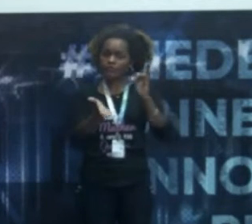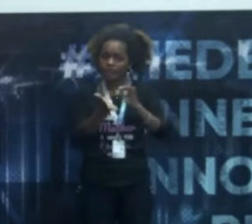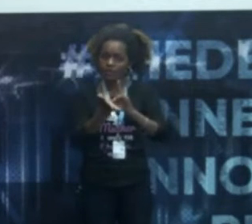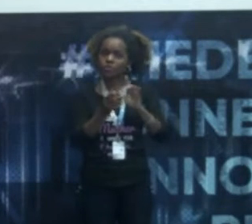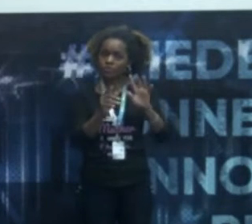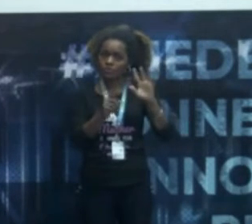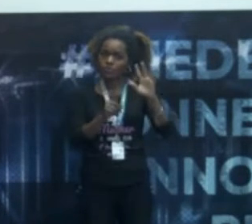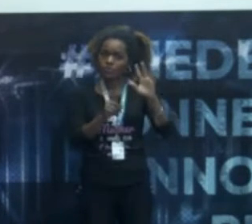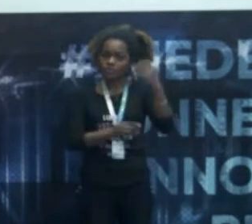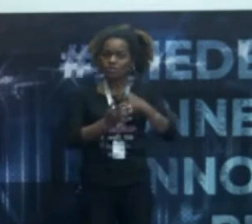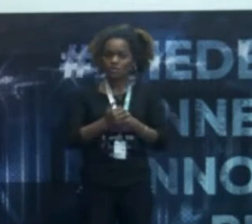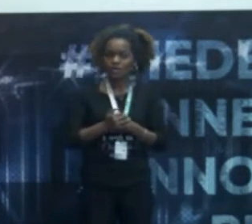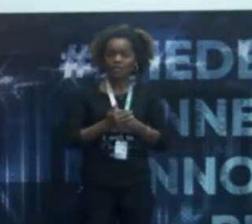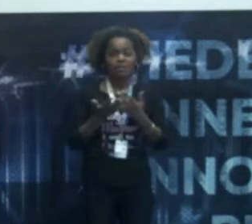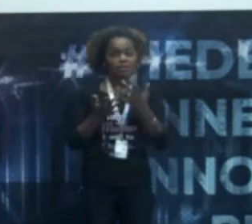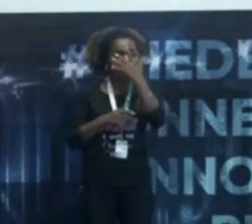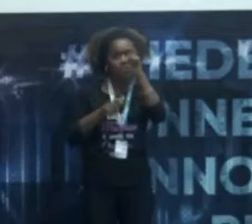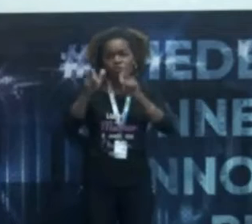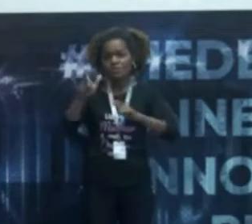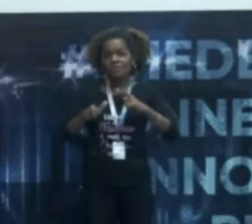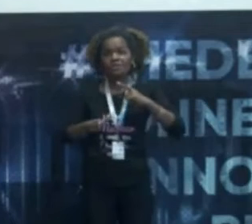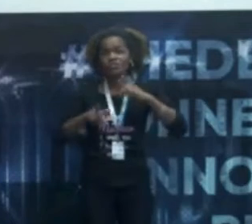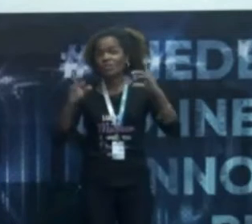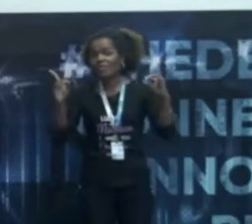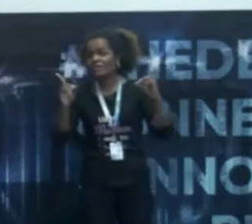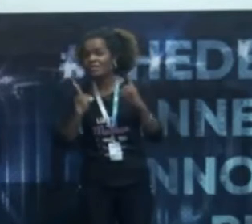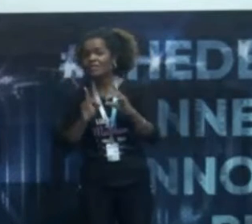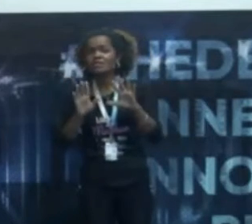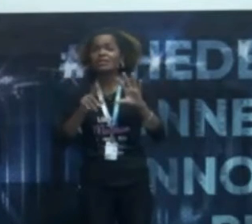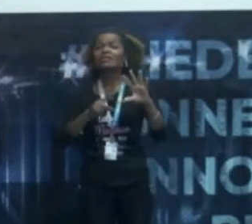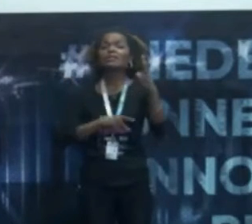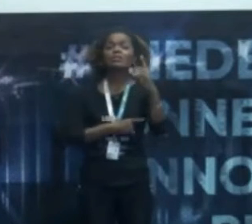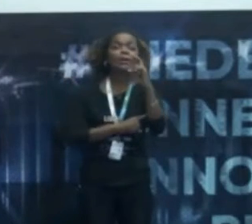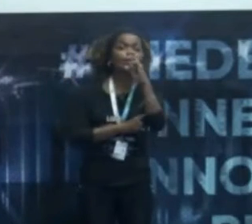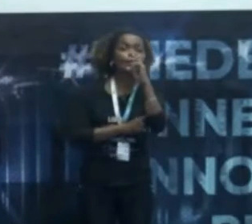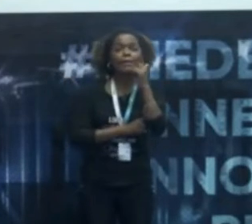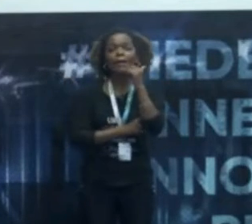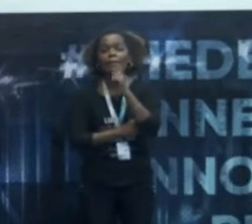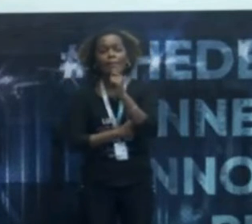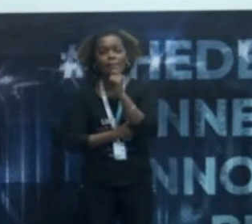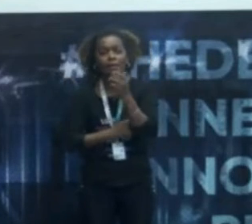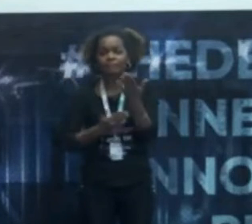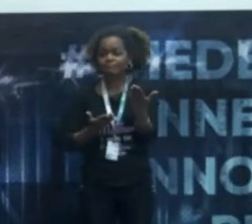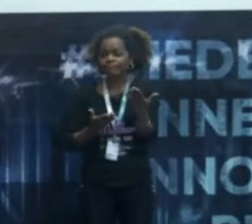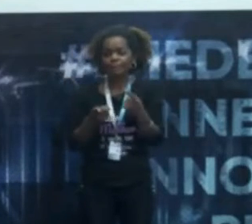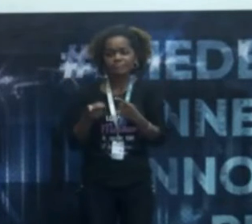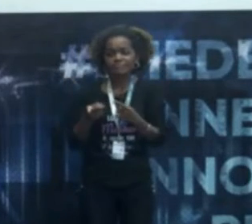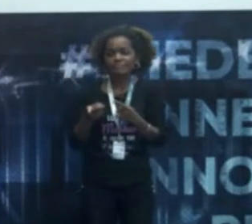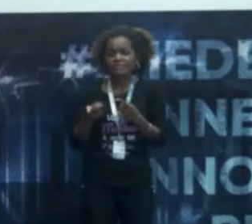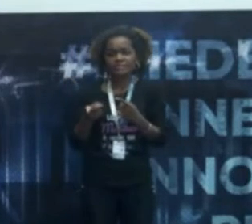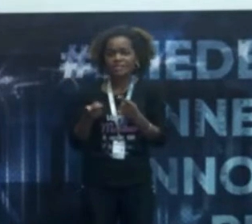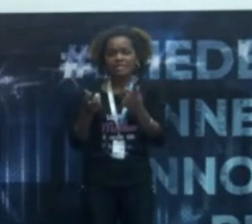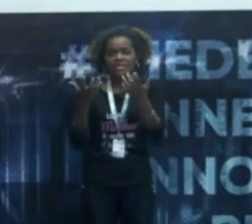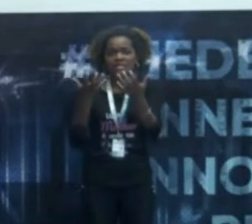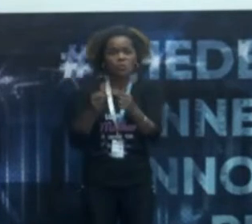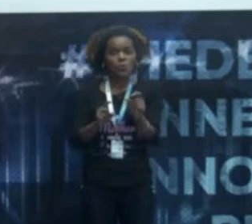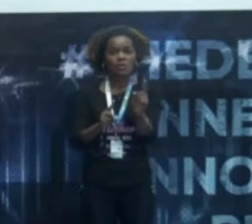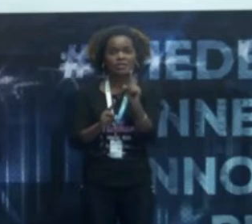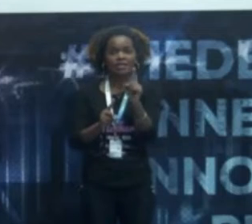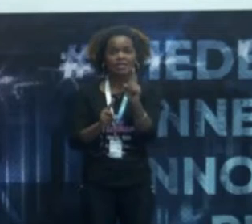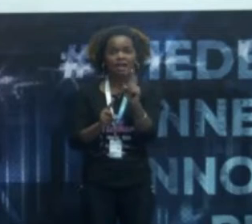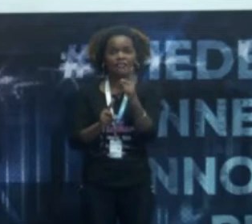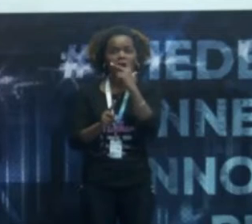né? Então, as pessoas com deficiência, os próprios pais tinham vergonha, né? Escondiam as